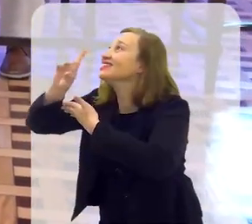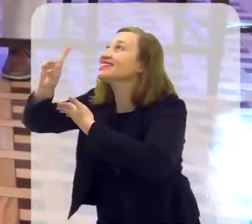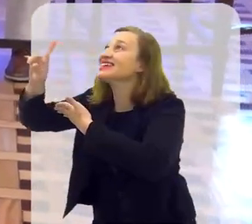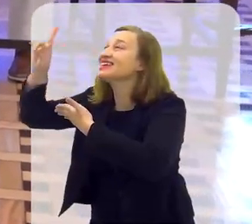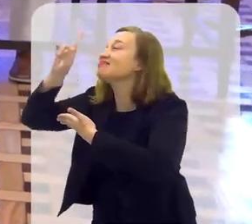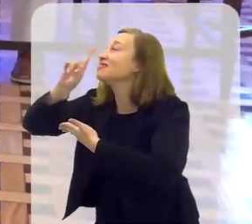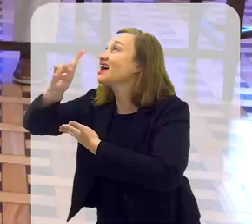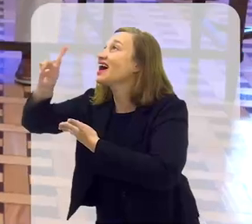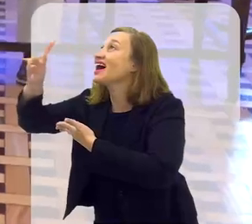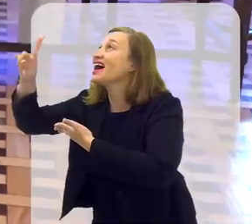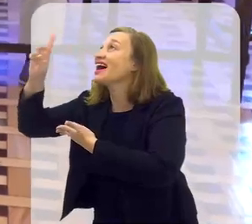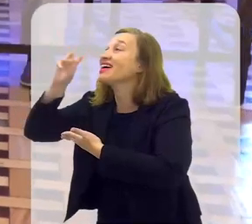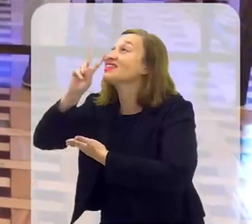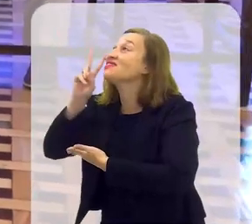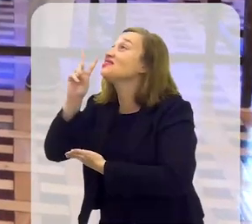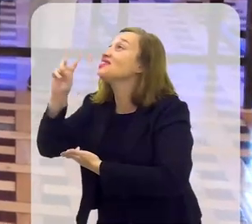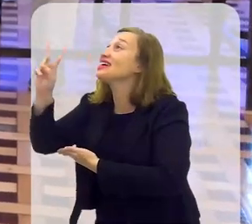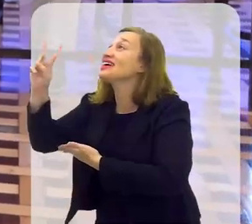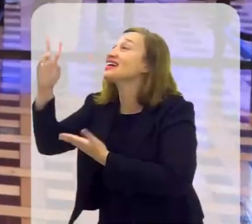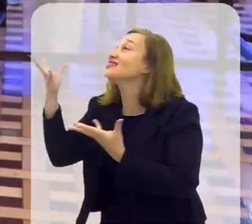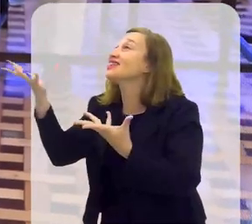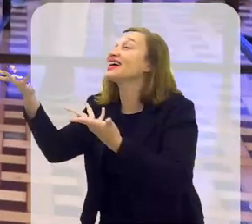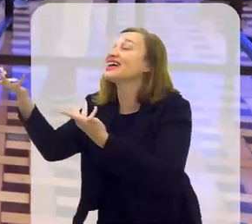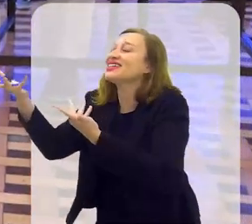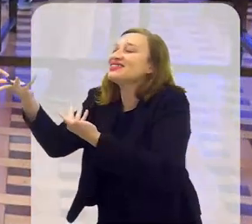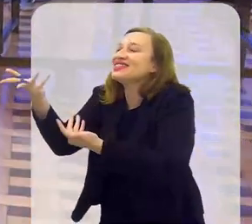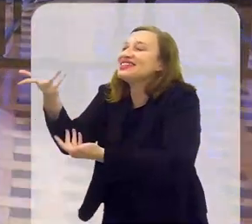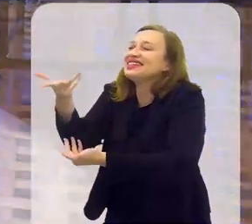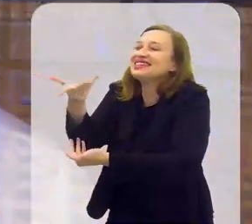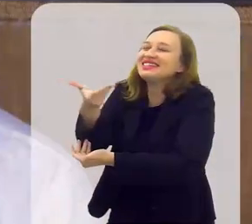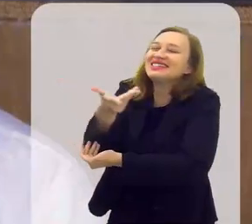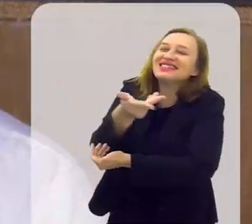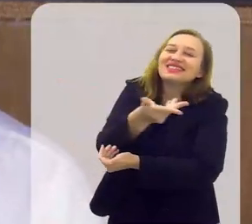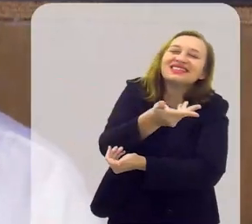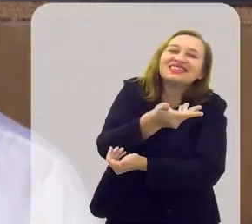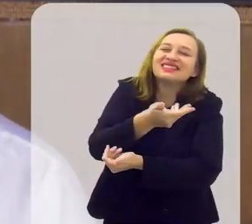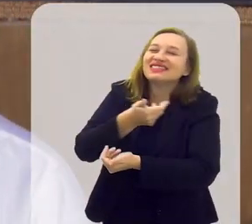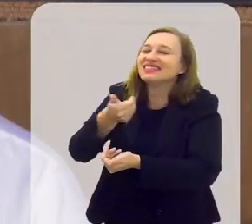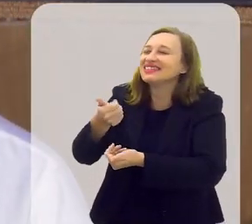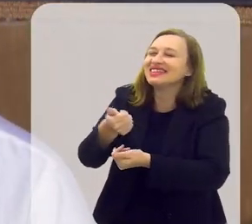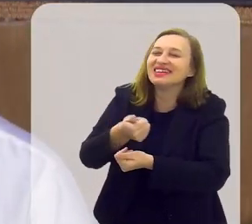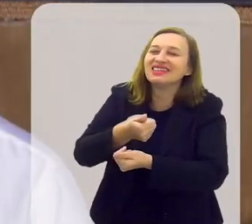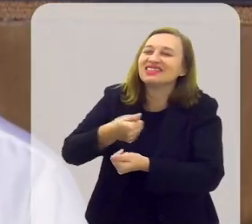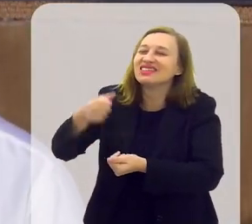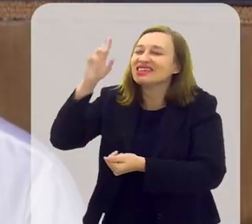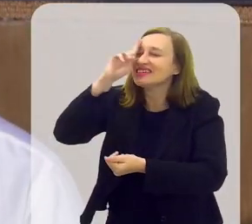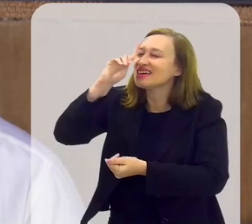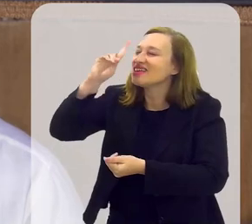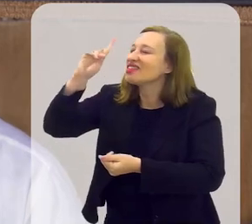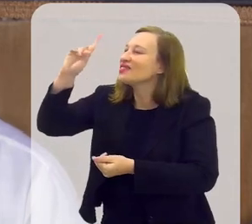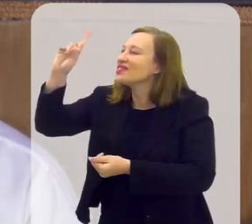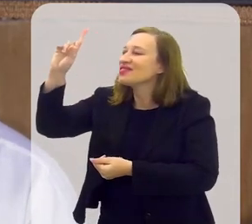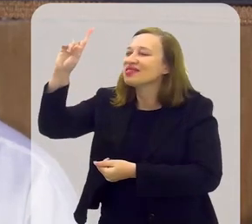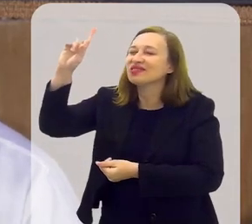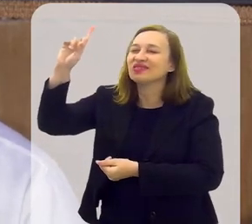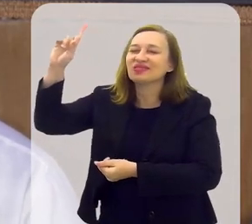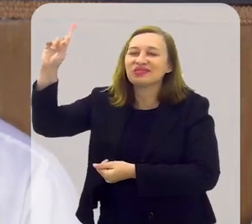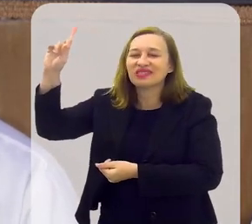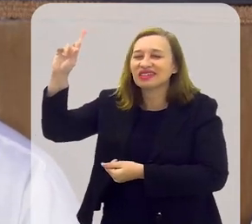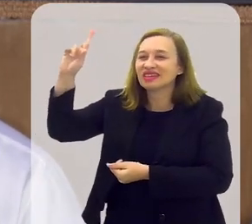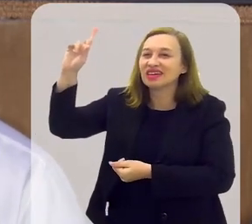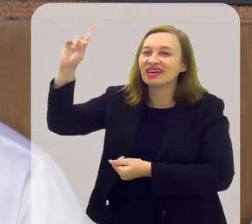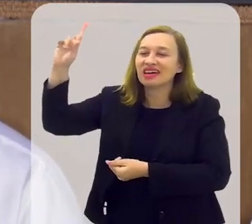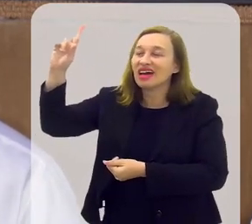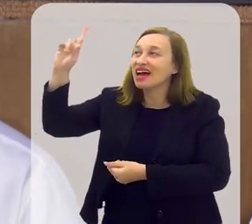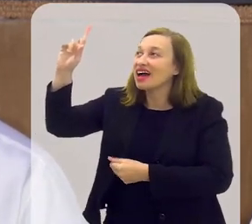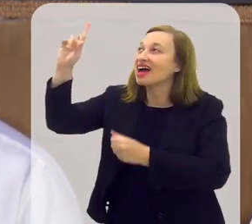e contemplar o santo dos santos e